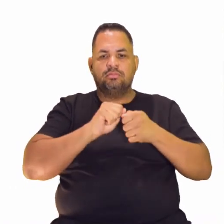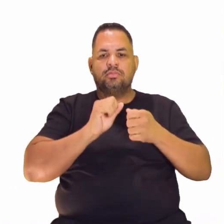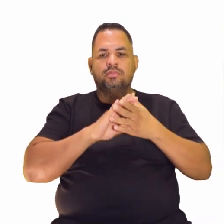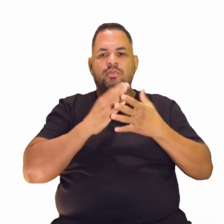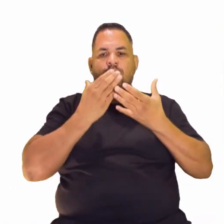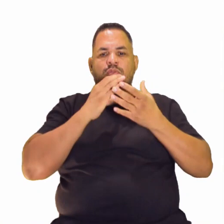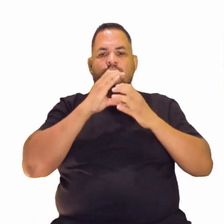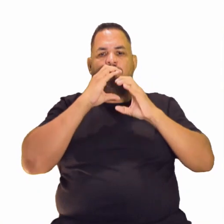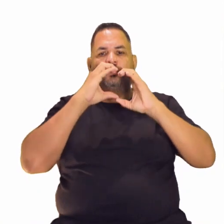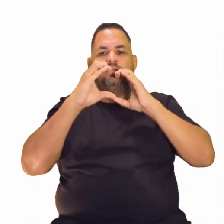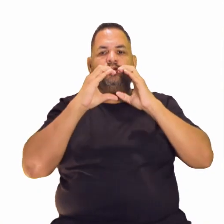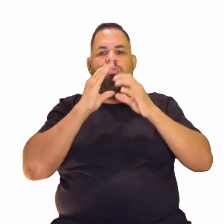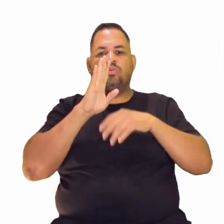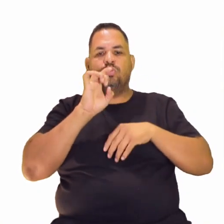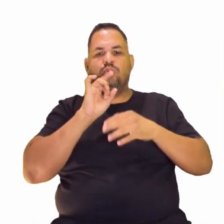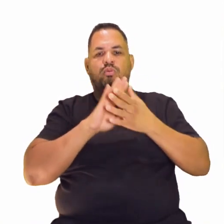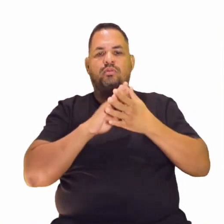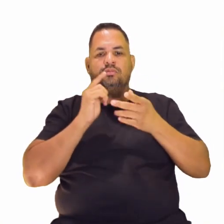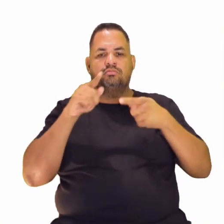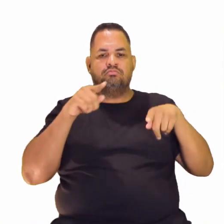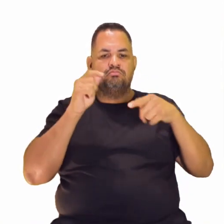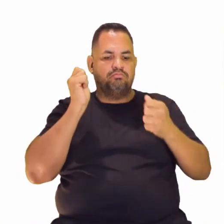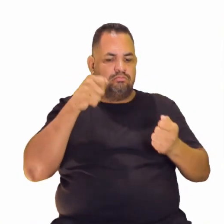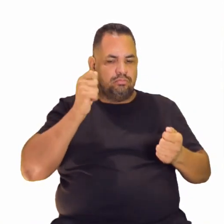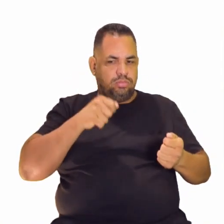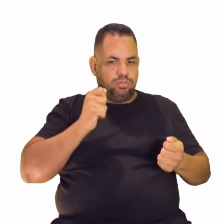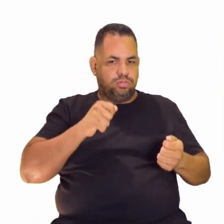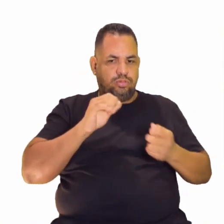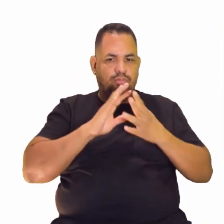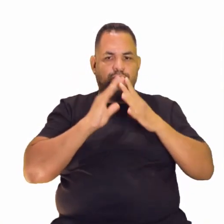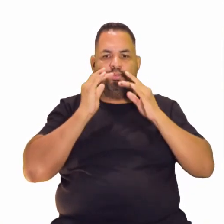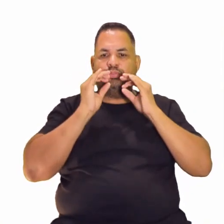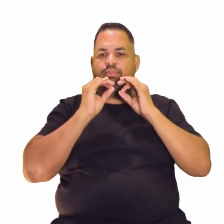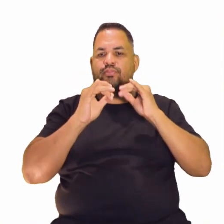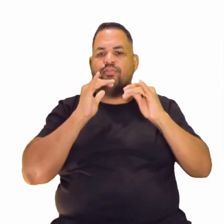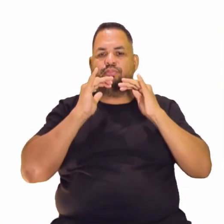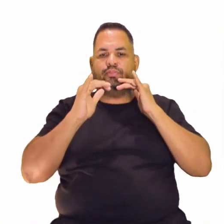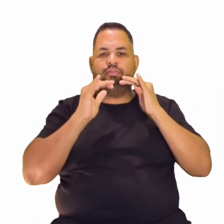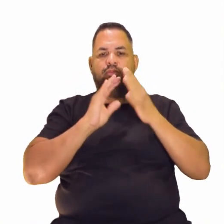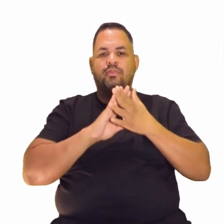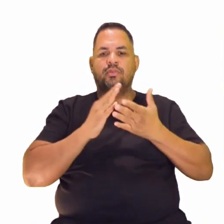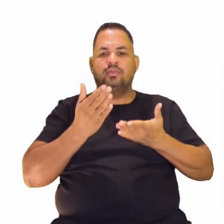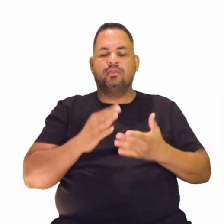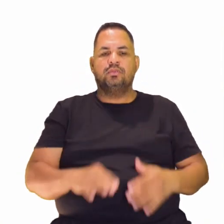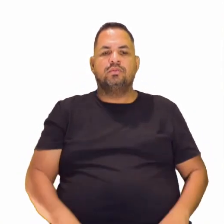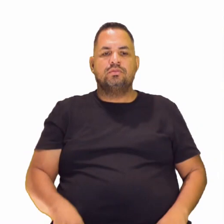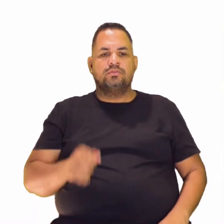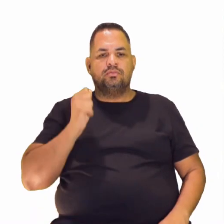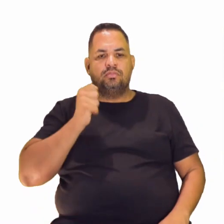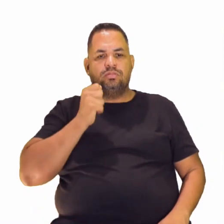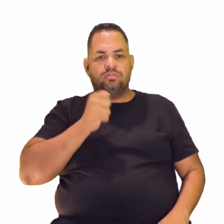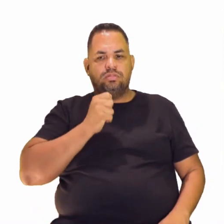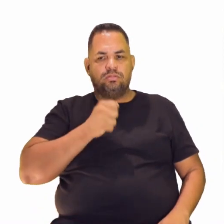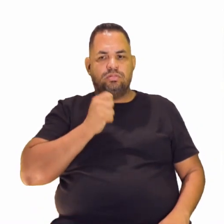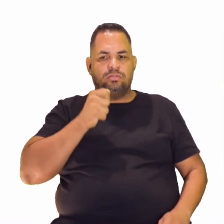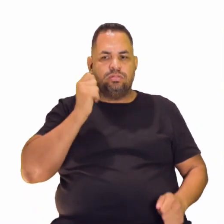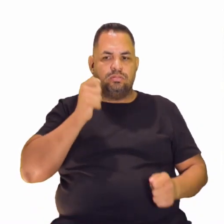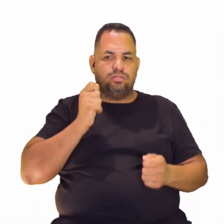cuia, percussões gerais, assim, sopro e bastões de ritmo.